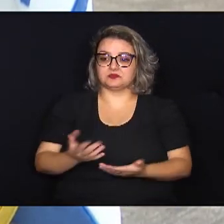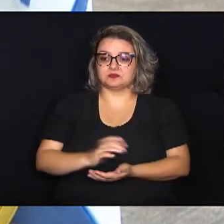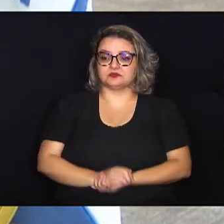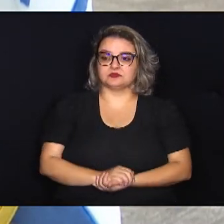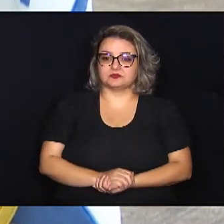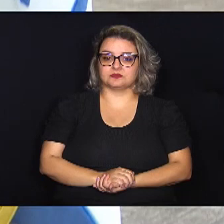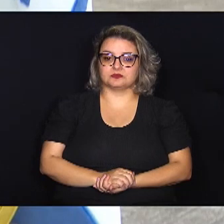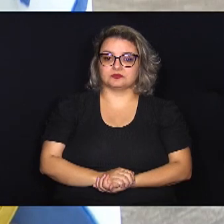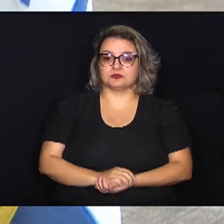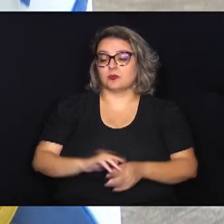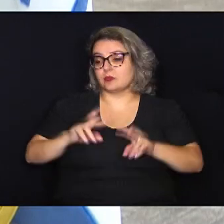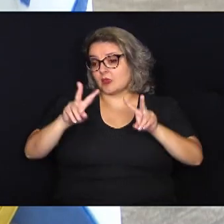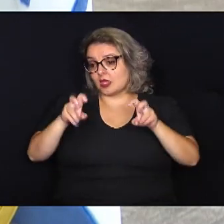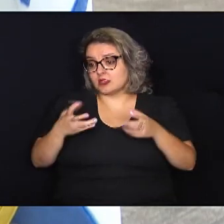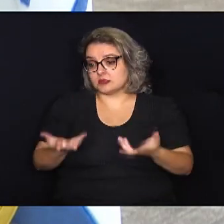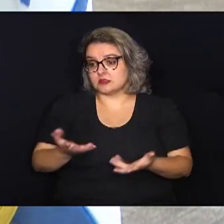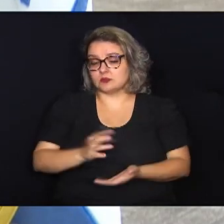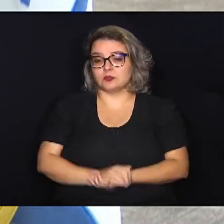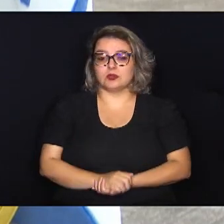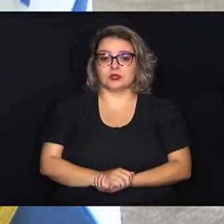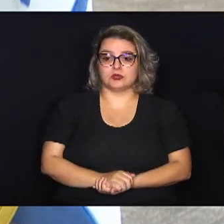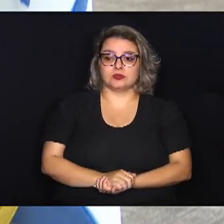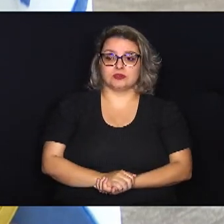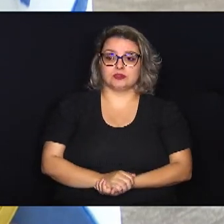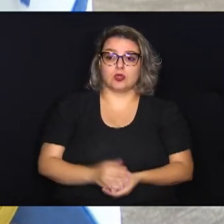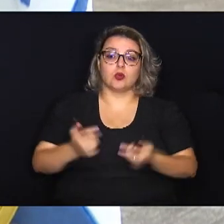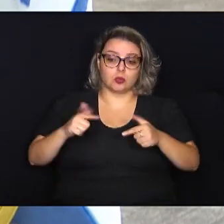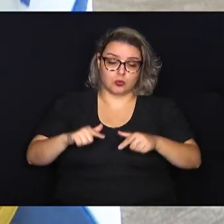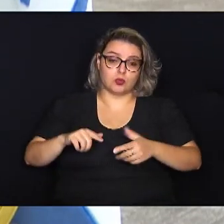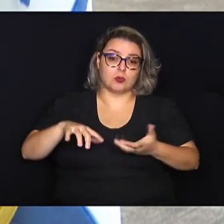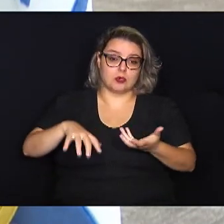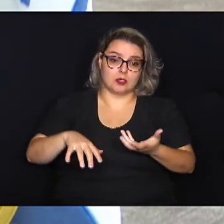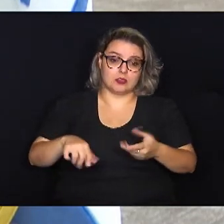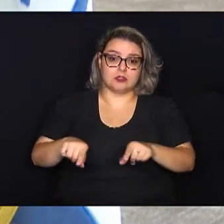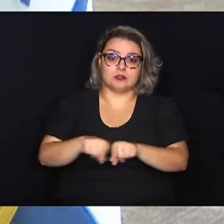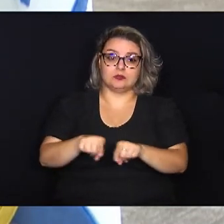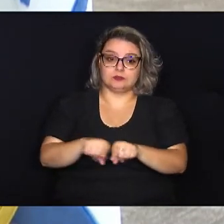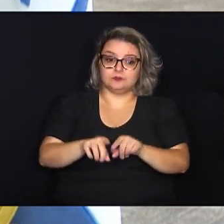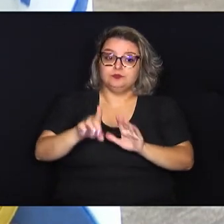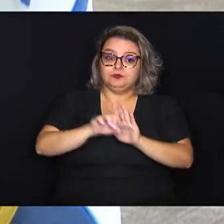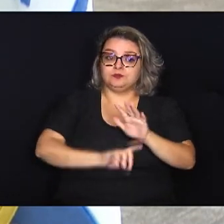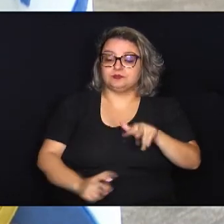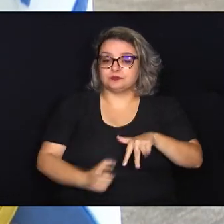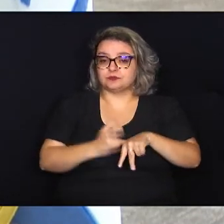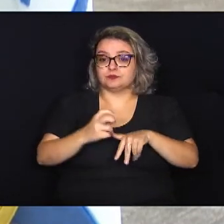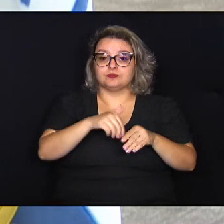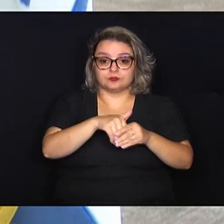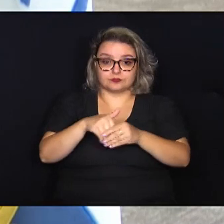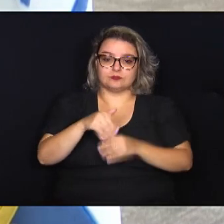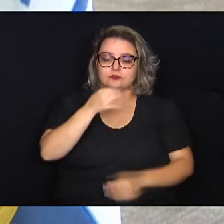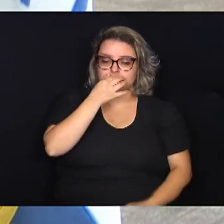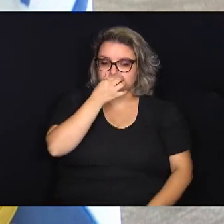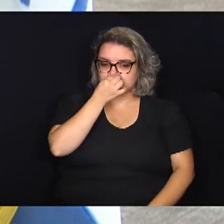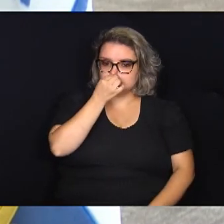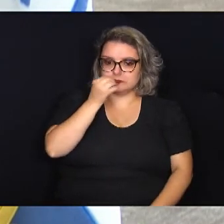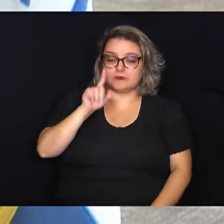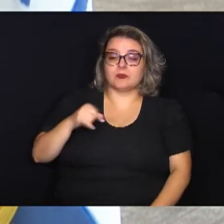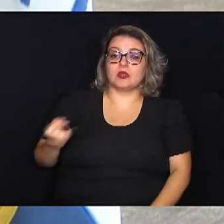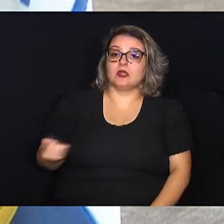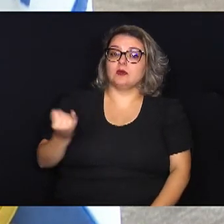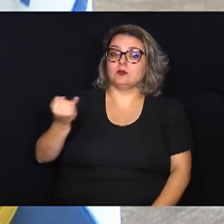as temáticas no espaço do Congresso. Além disso, tem direito à voz, tem direito a voto. E é importante